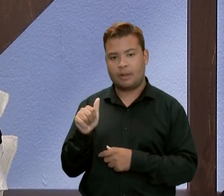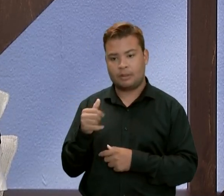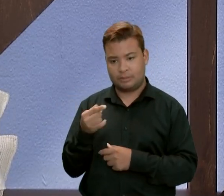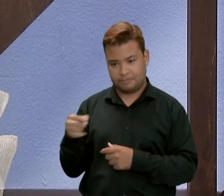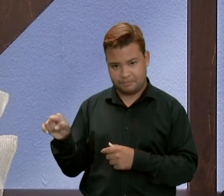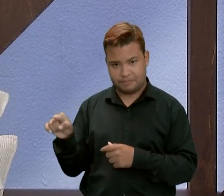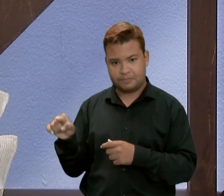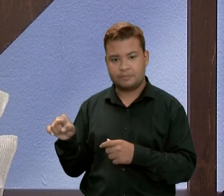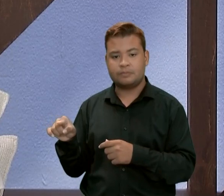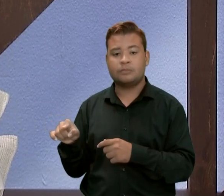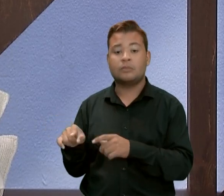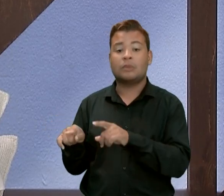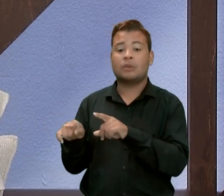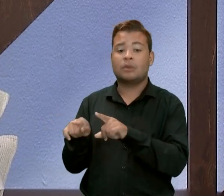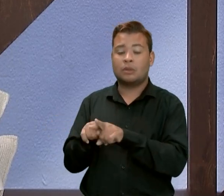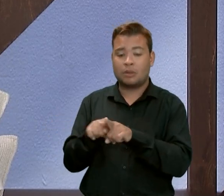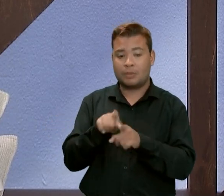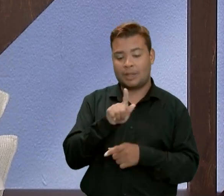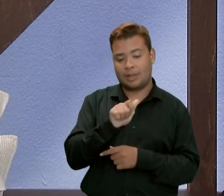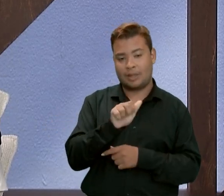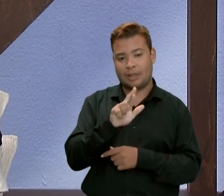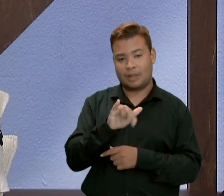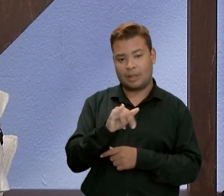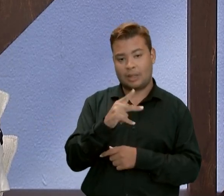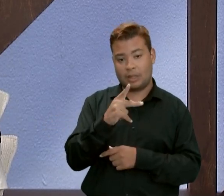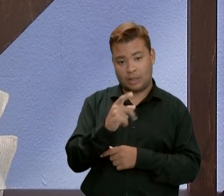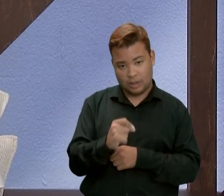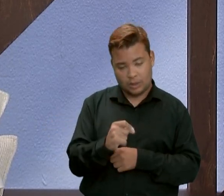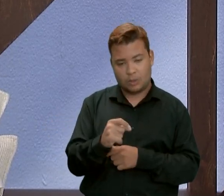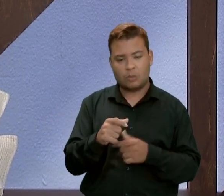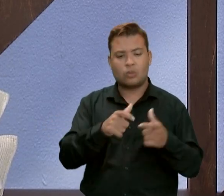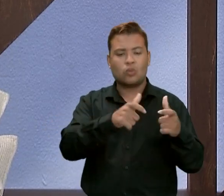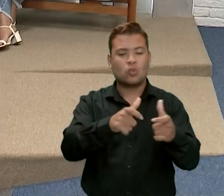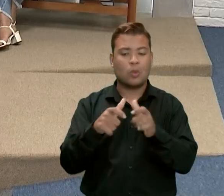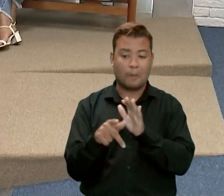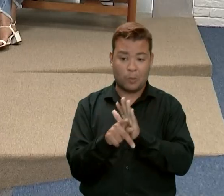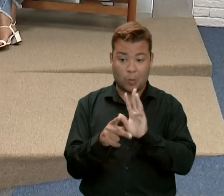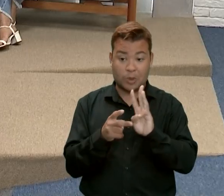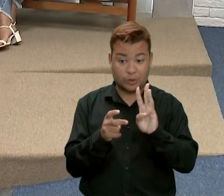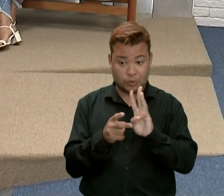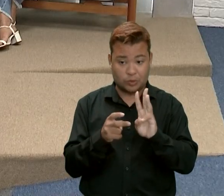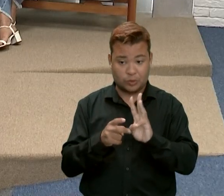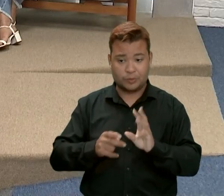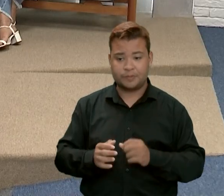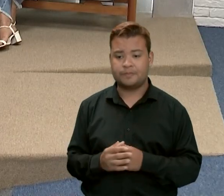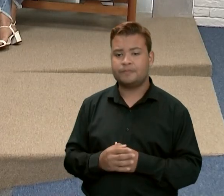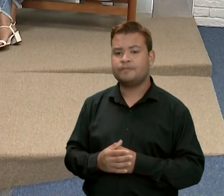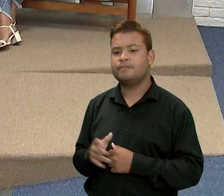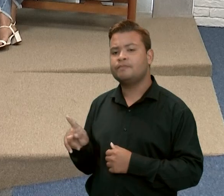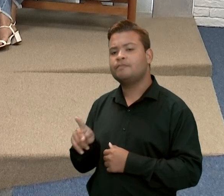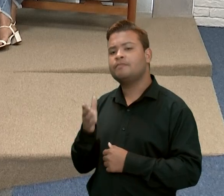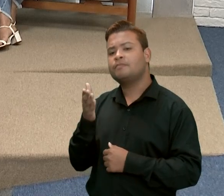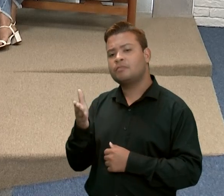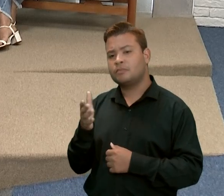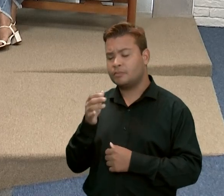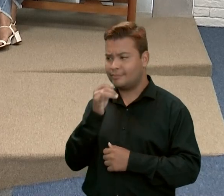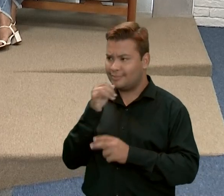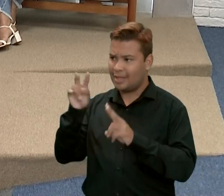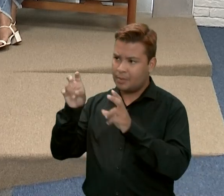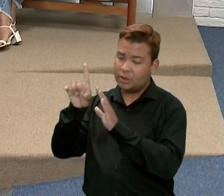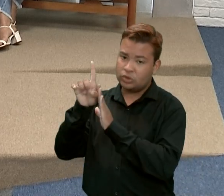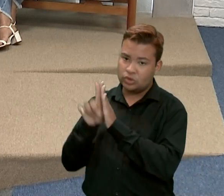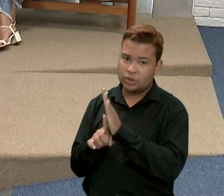questão do garimpo, né? Garimpo, terras indígenas e tudo mais, né? Professora, sobre esse tema do direito à água,